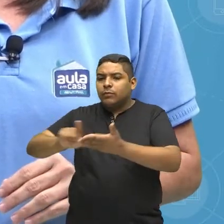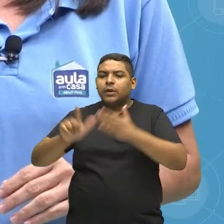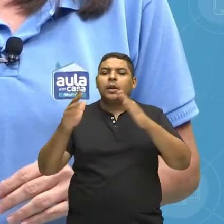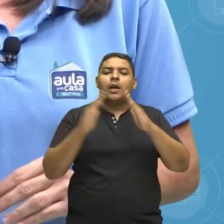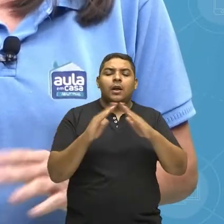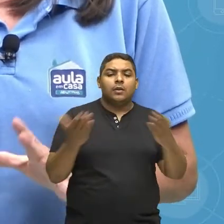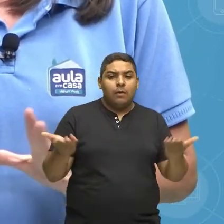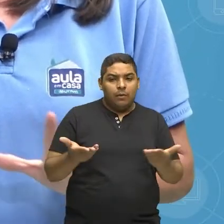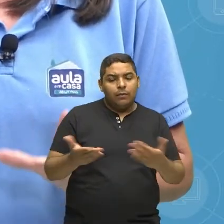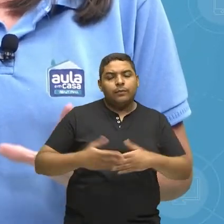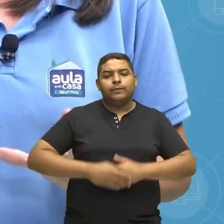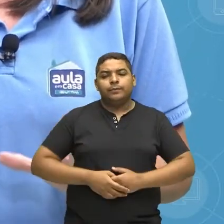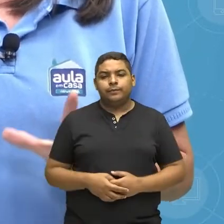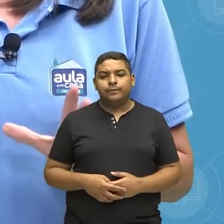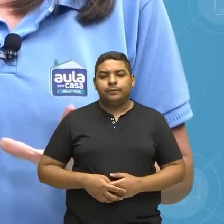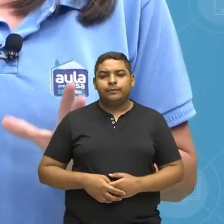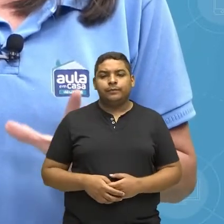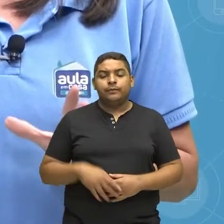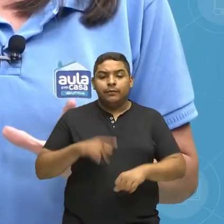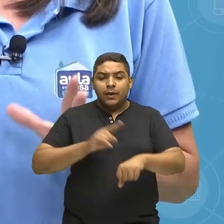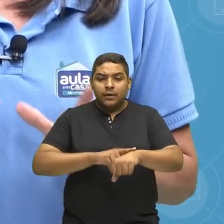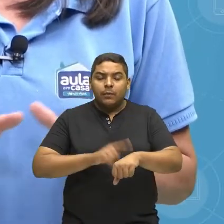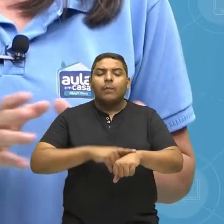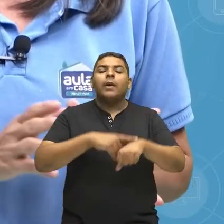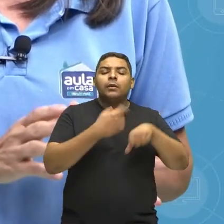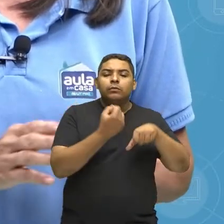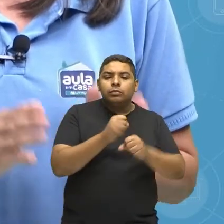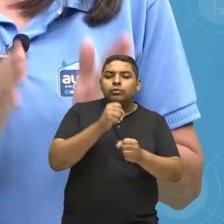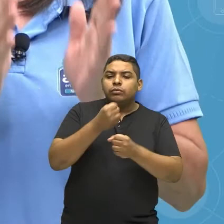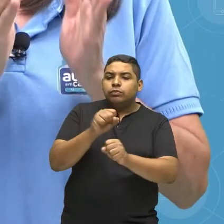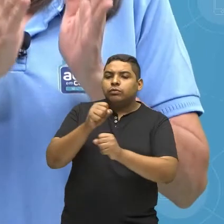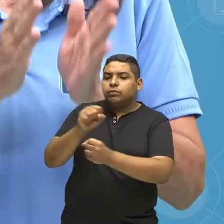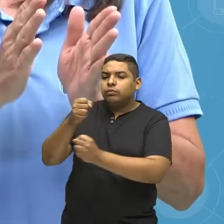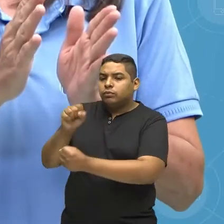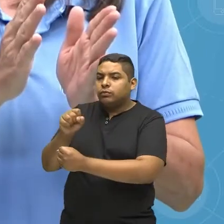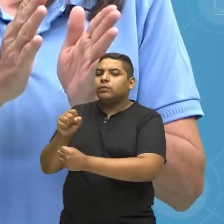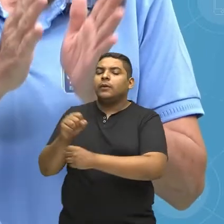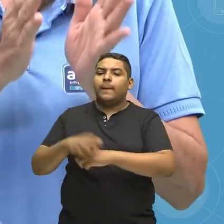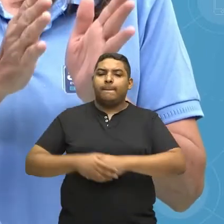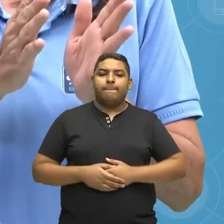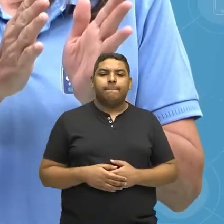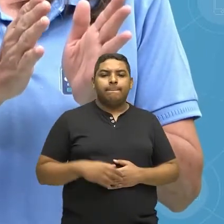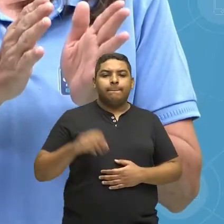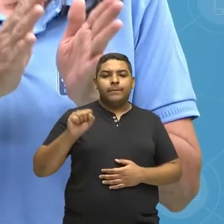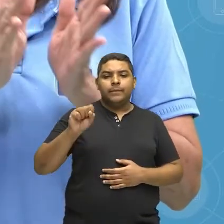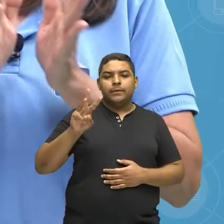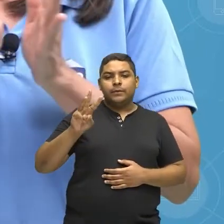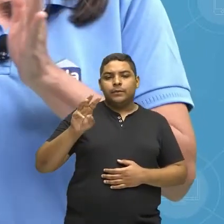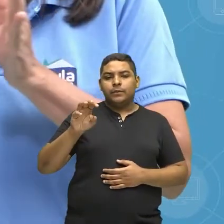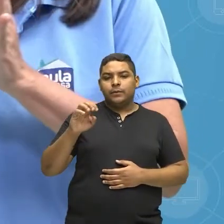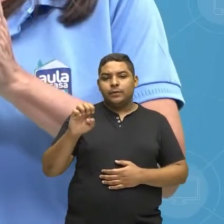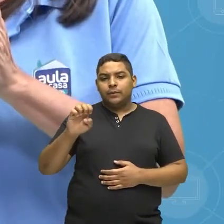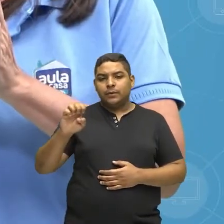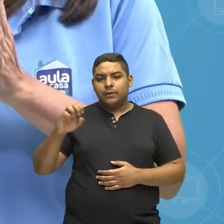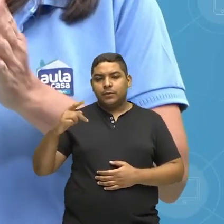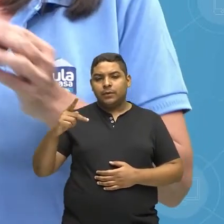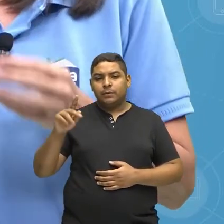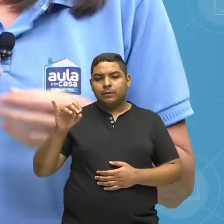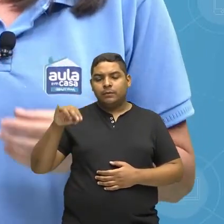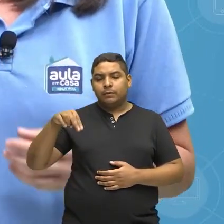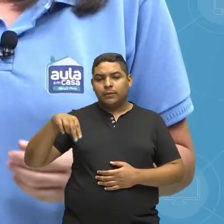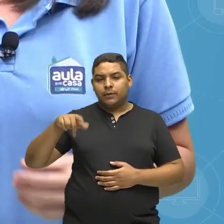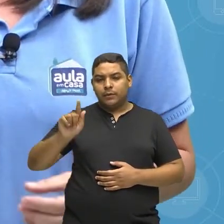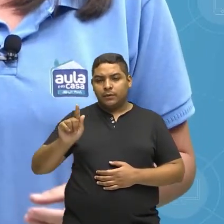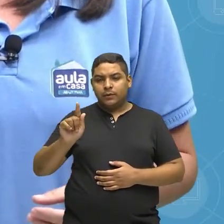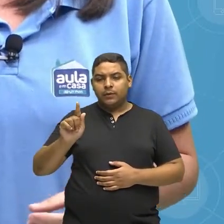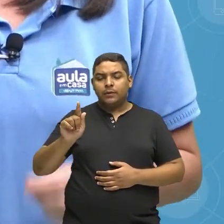hoje fazendo o quê? Nesse momento, ele está varrendo. Sweeping. O verbo é sweep, varrer. Quando eu coloco o ing,